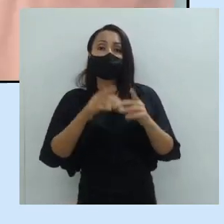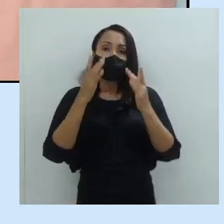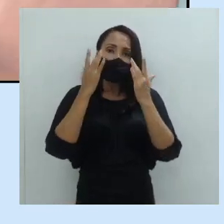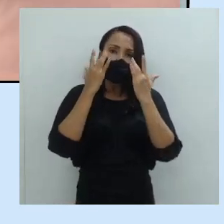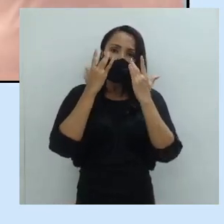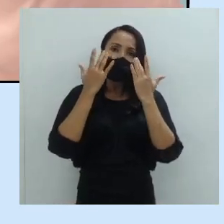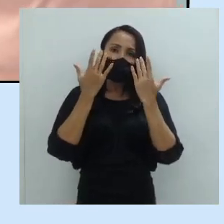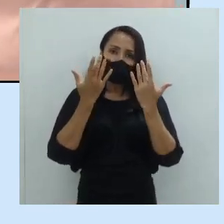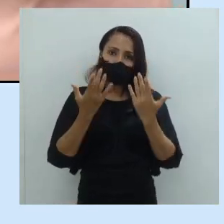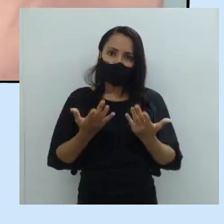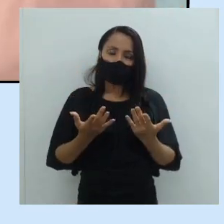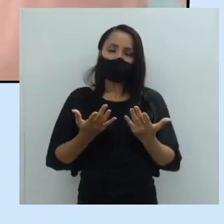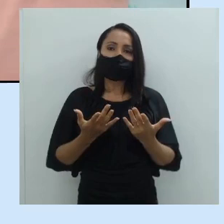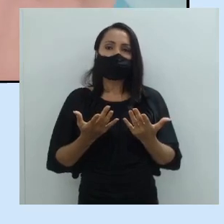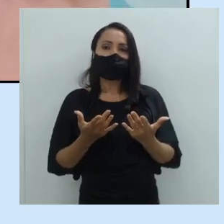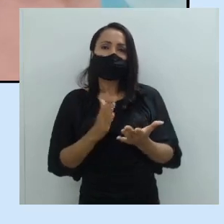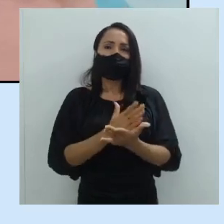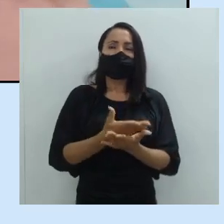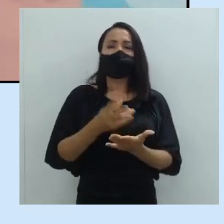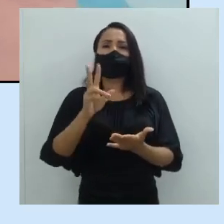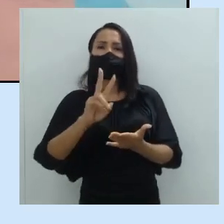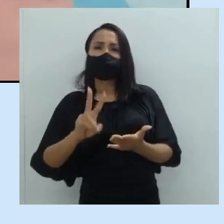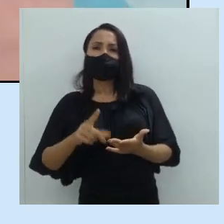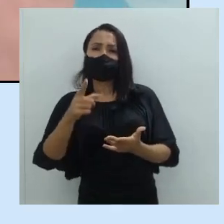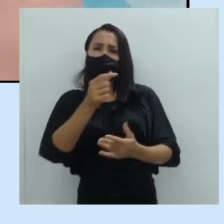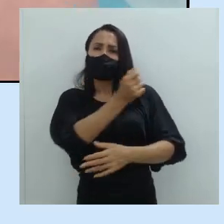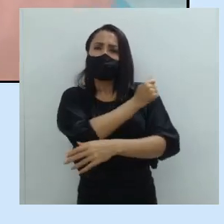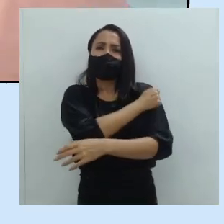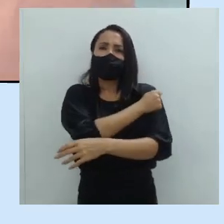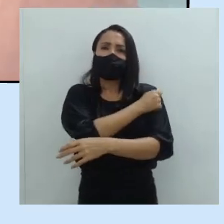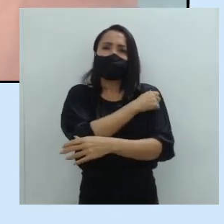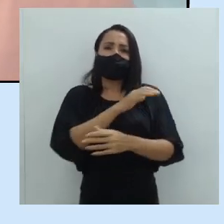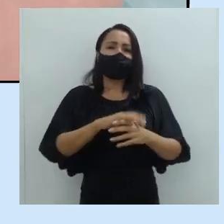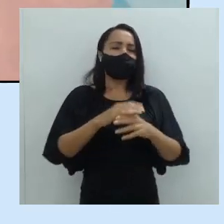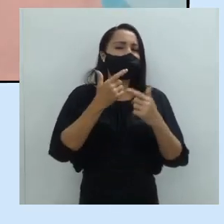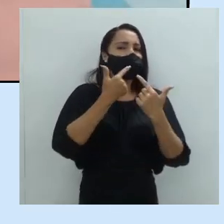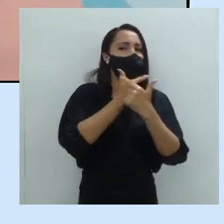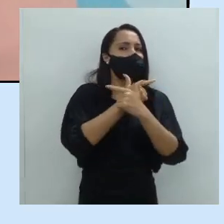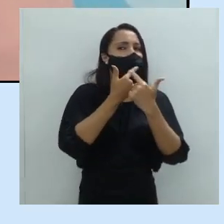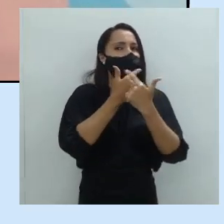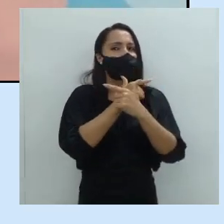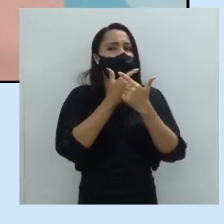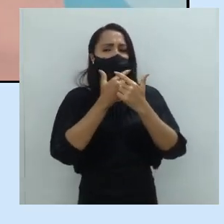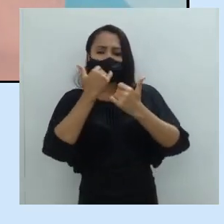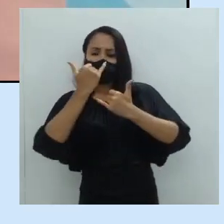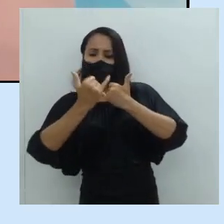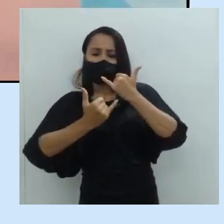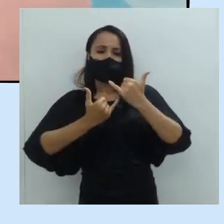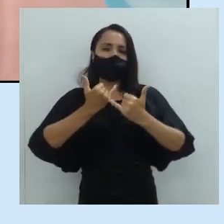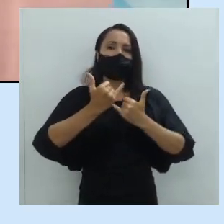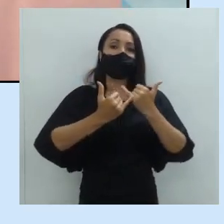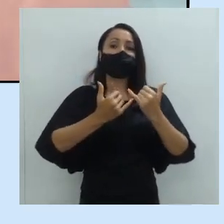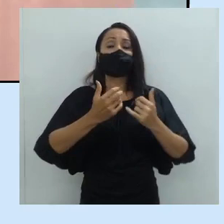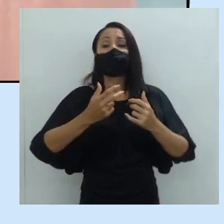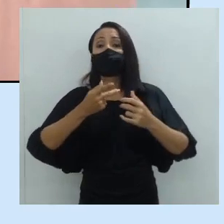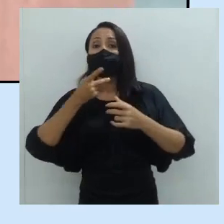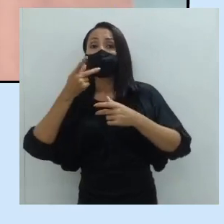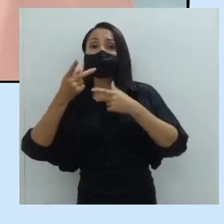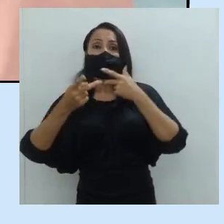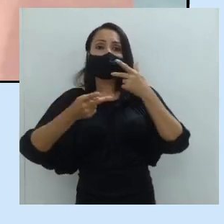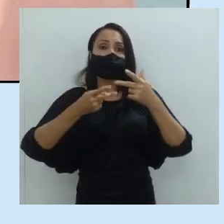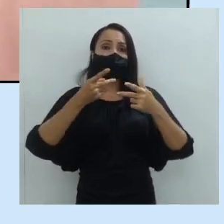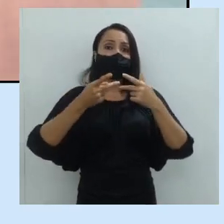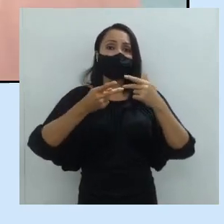estudantes, que muitas vezes vocês, em uma ironia, em uma brincadeira, falam muito